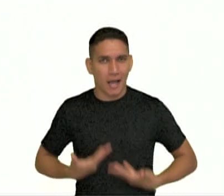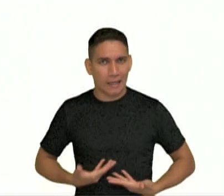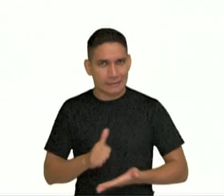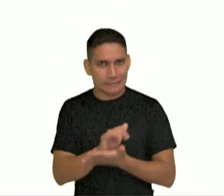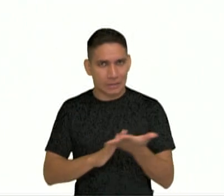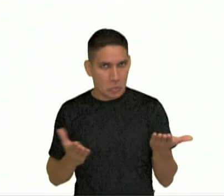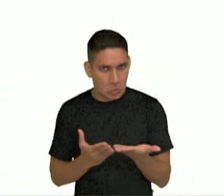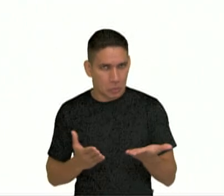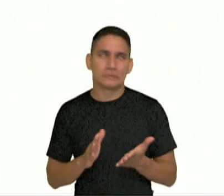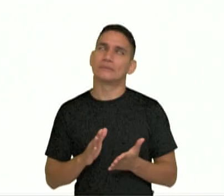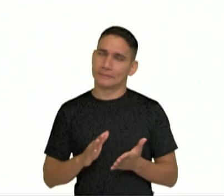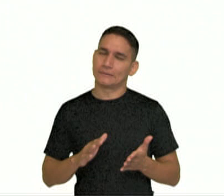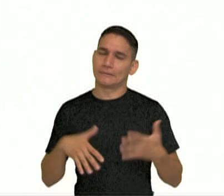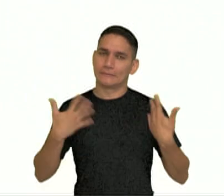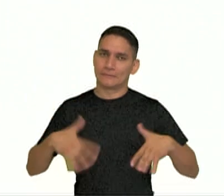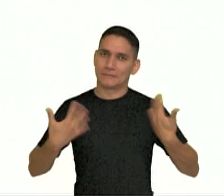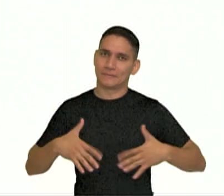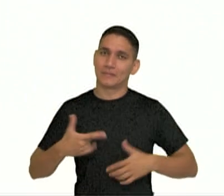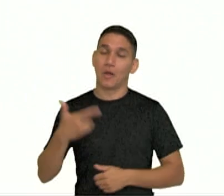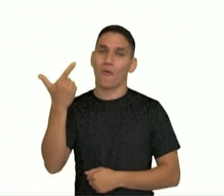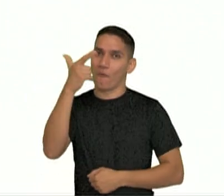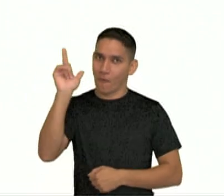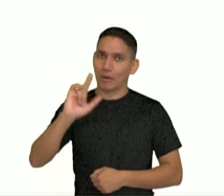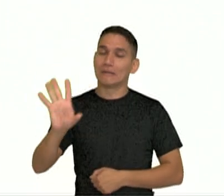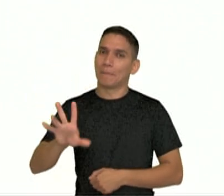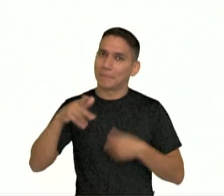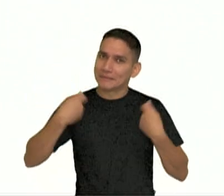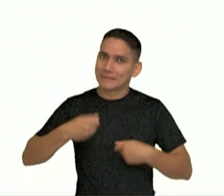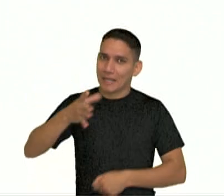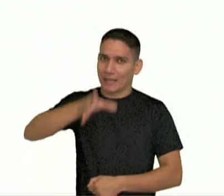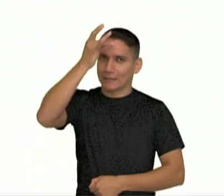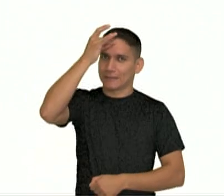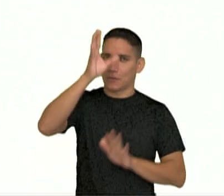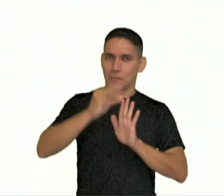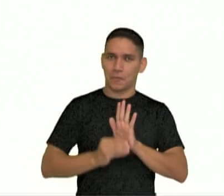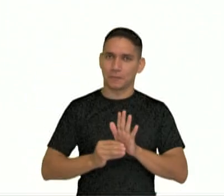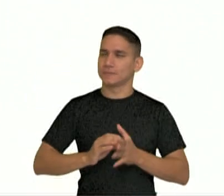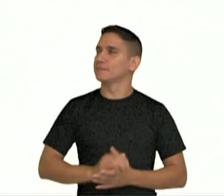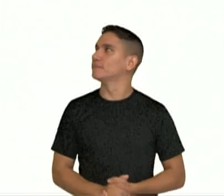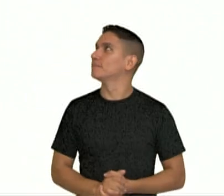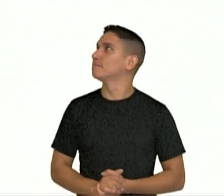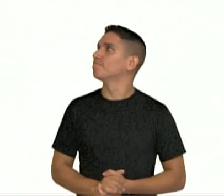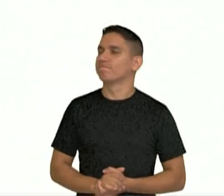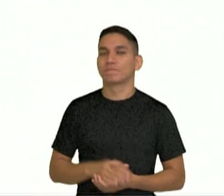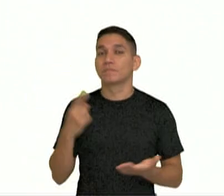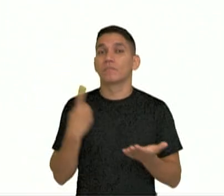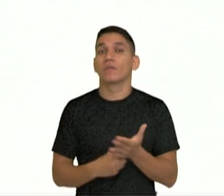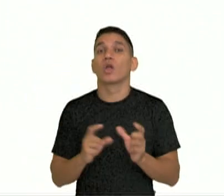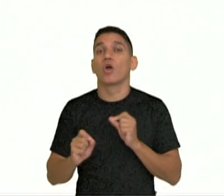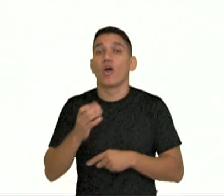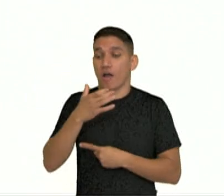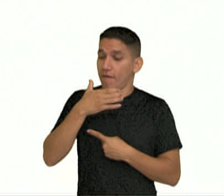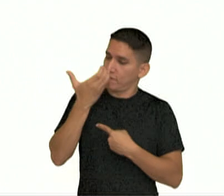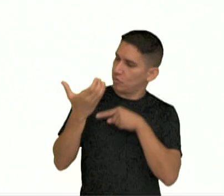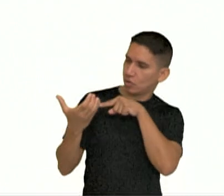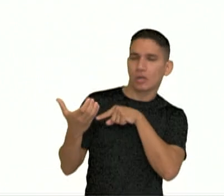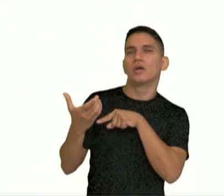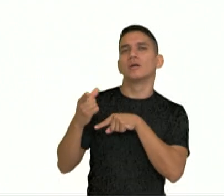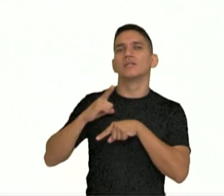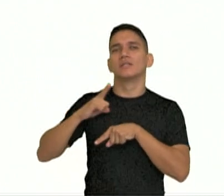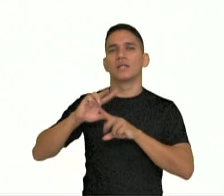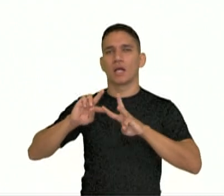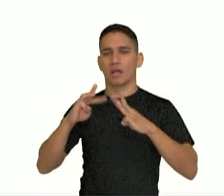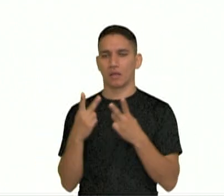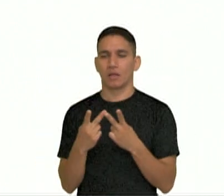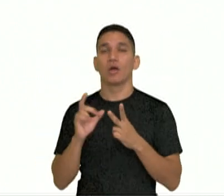hoje já? Bastante, né? Então vamos lá para mais um para fixar direitinho esse conteúdo. Determinado fruto apresenta variação de massa